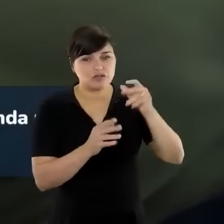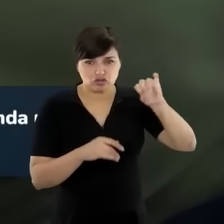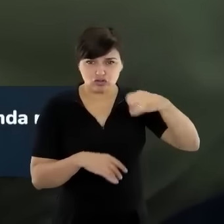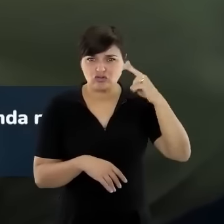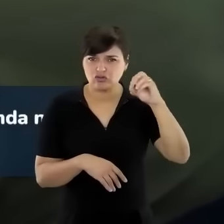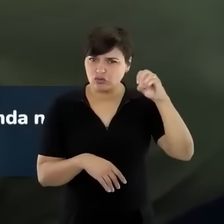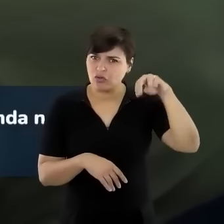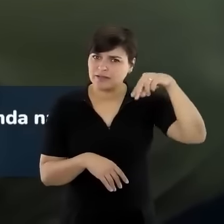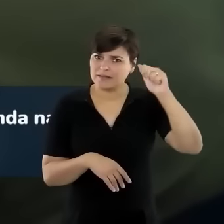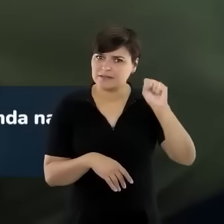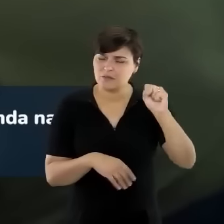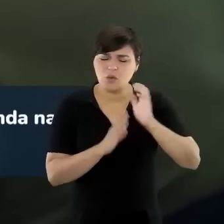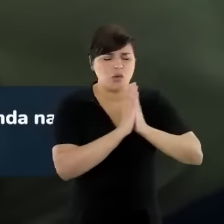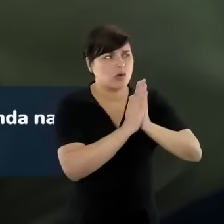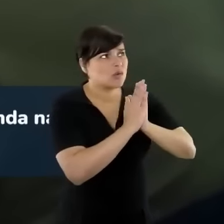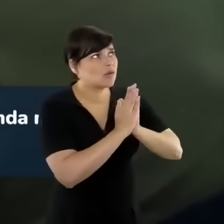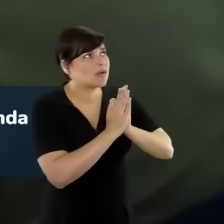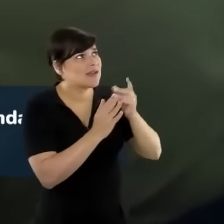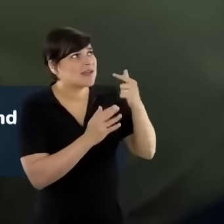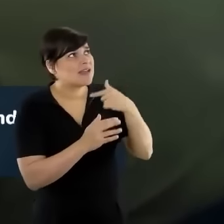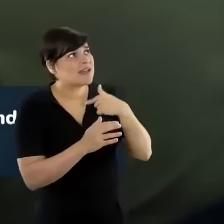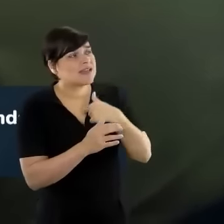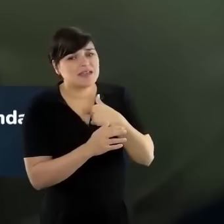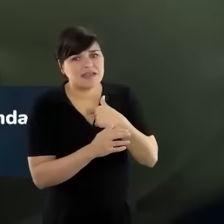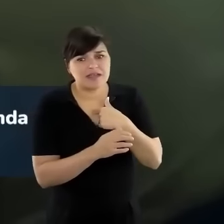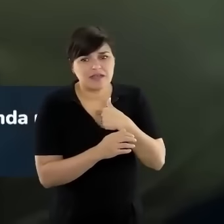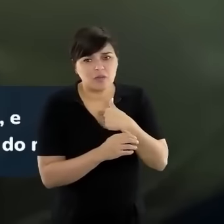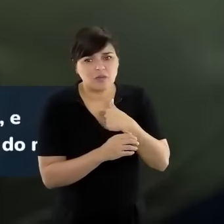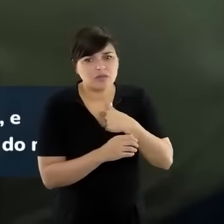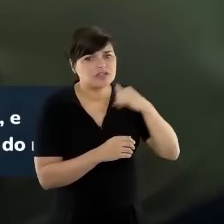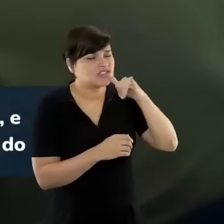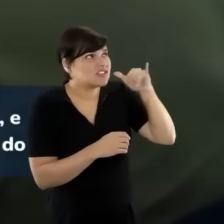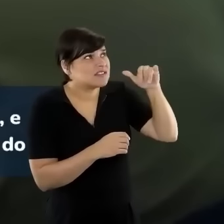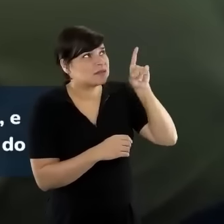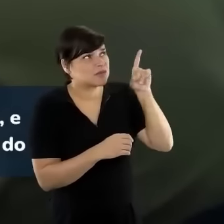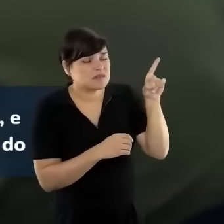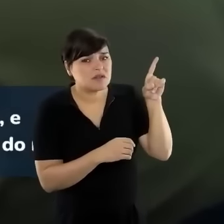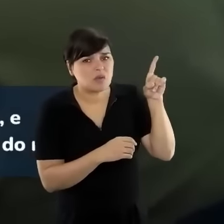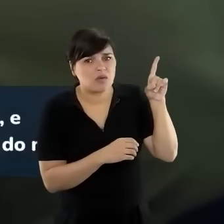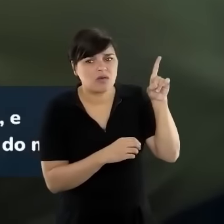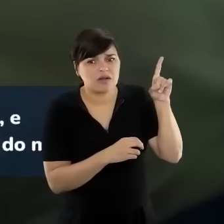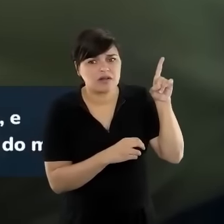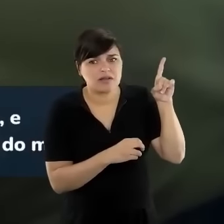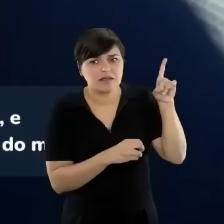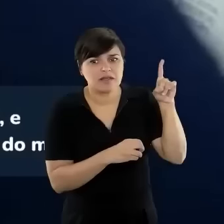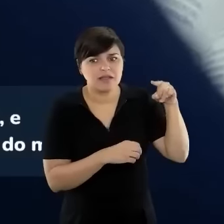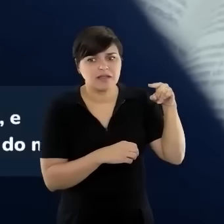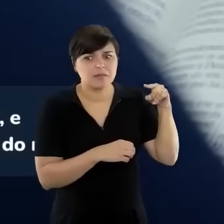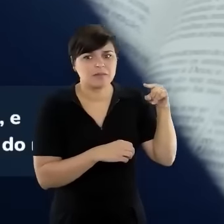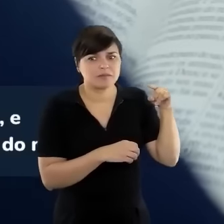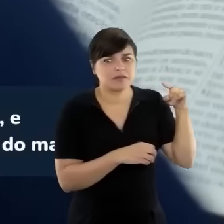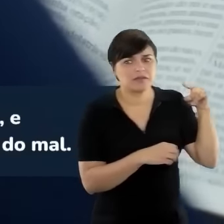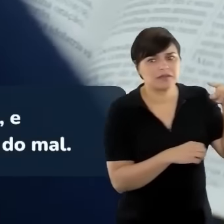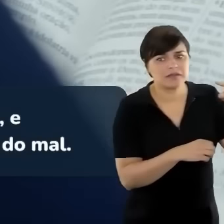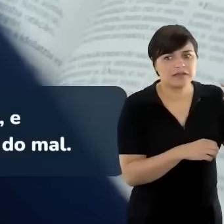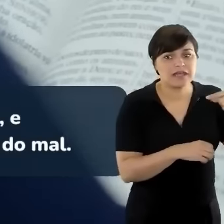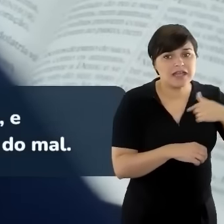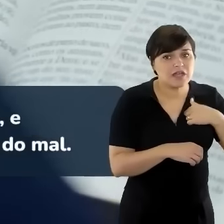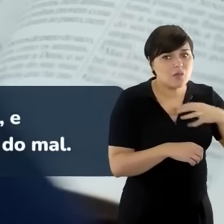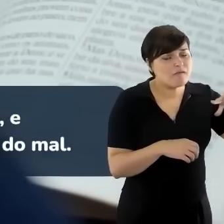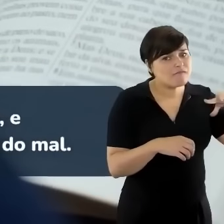senhor não foi isso que eu disse estando ainda na minha terra por isso me Adiantei fugindo para